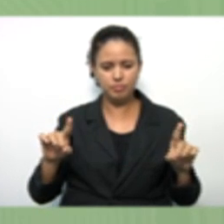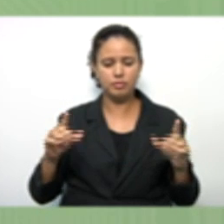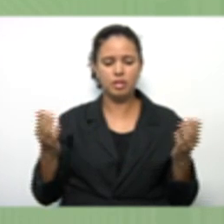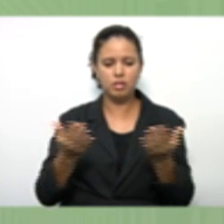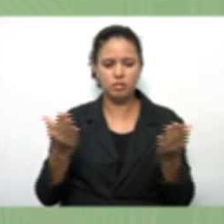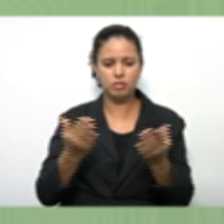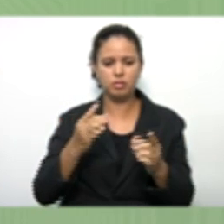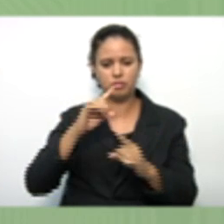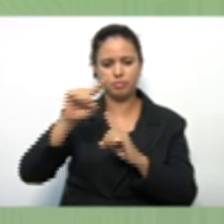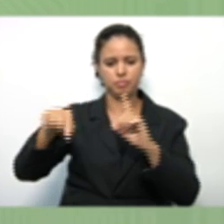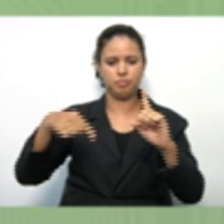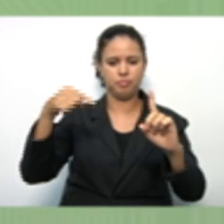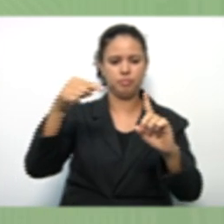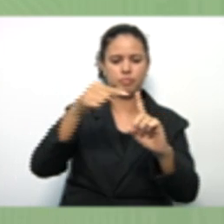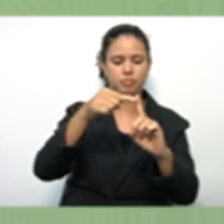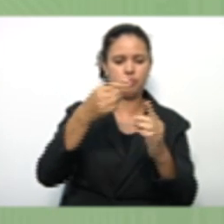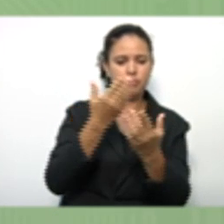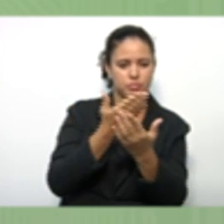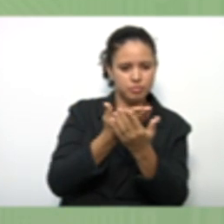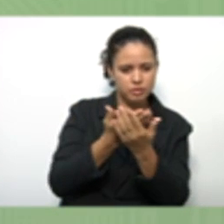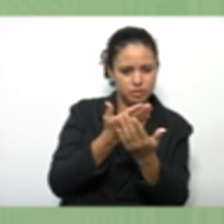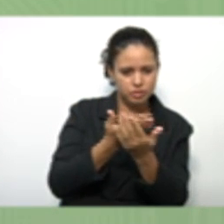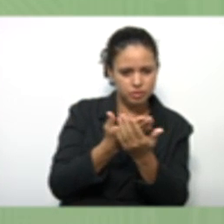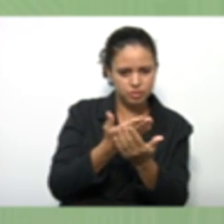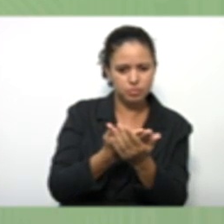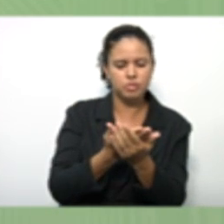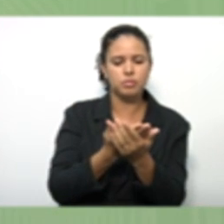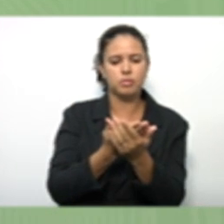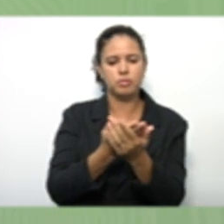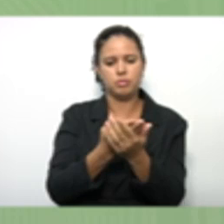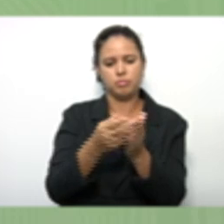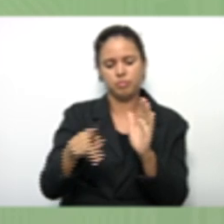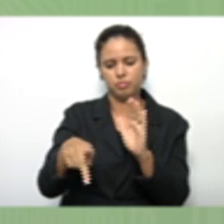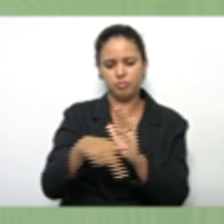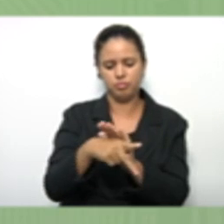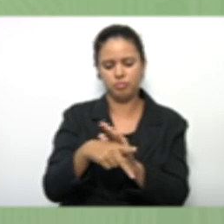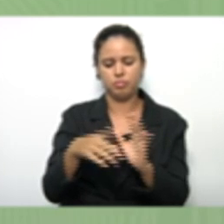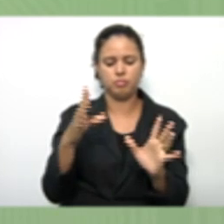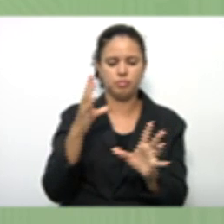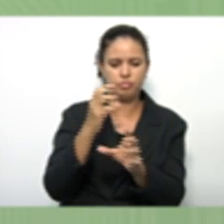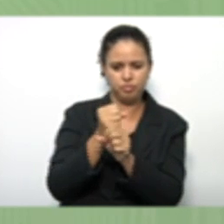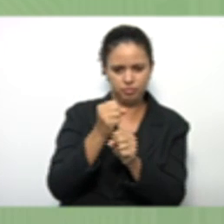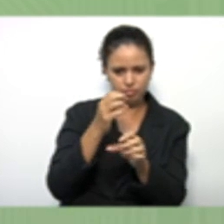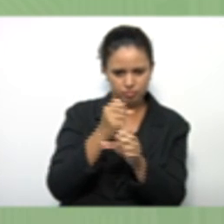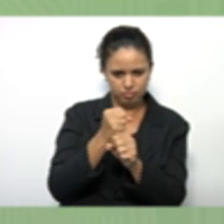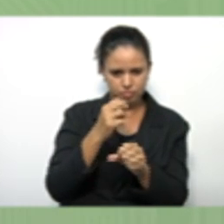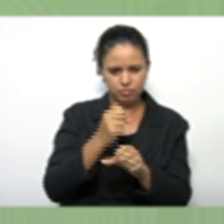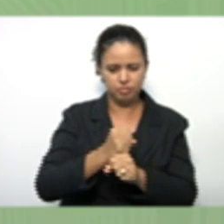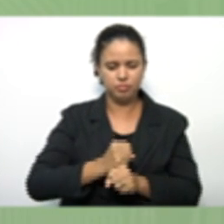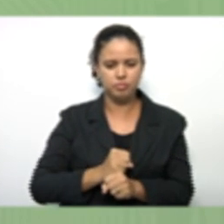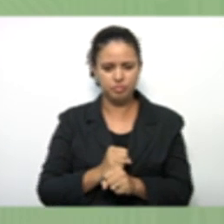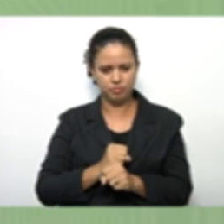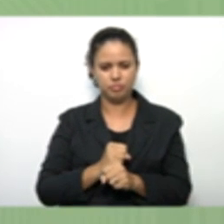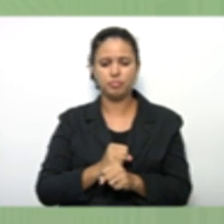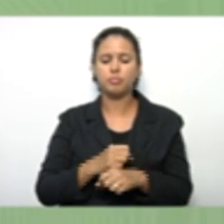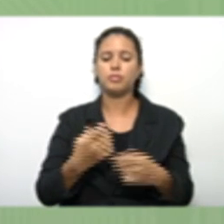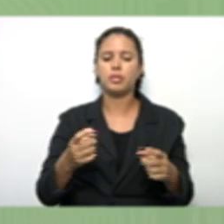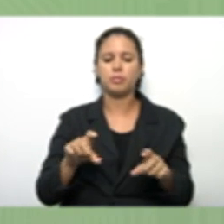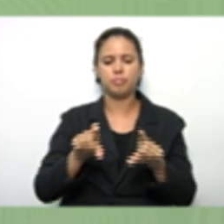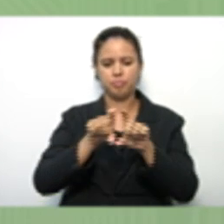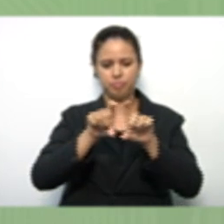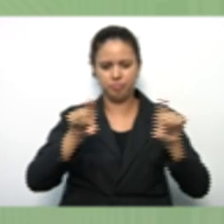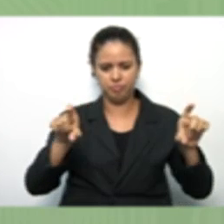contabilidade? Então, nós vamos estudar o patrimônio das aziendas. Então, o patrimônio é formado